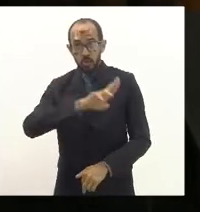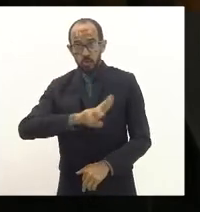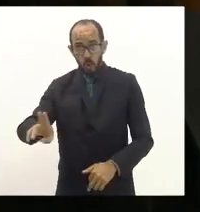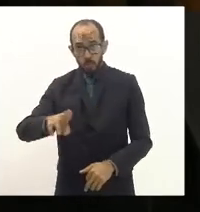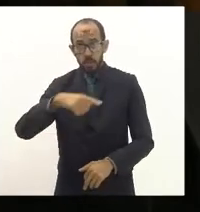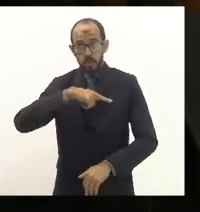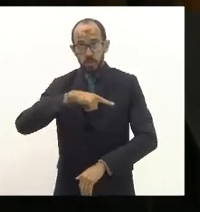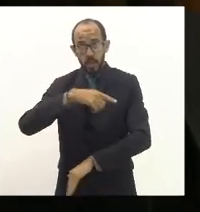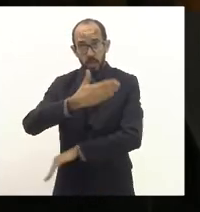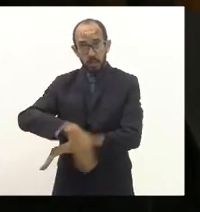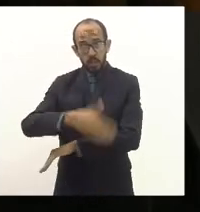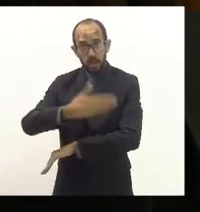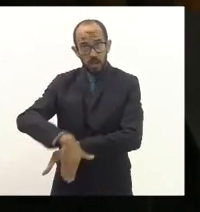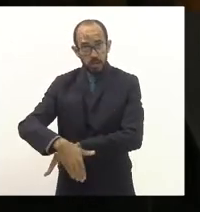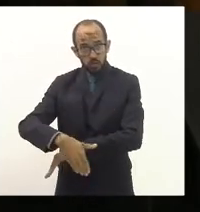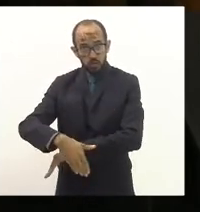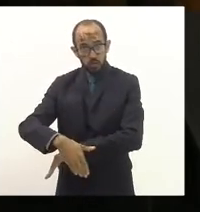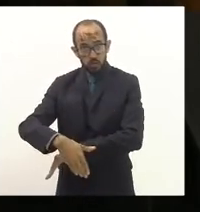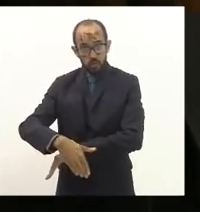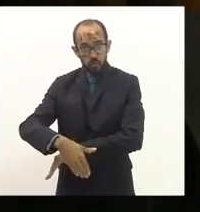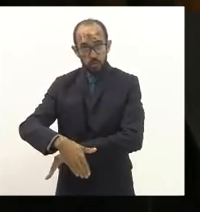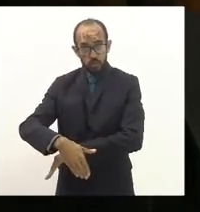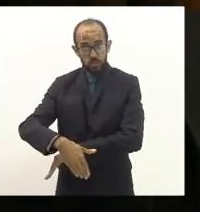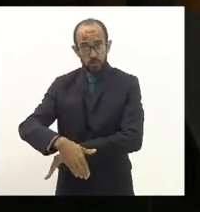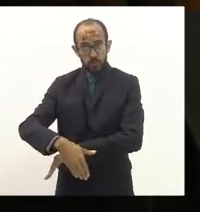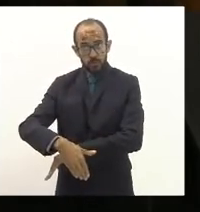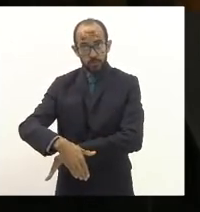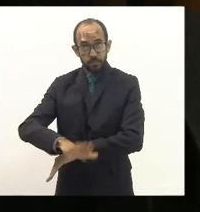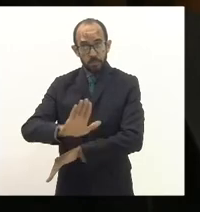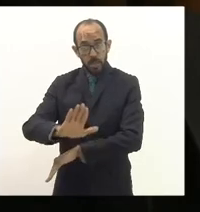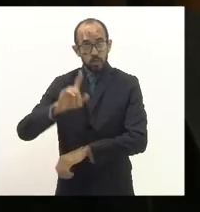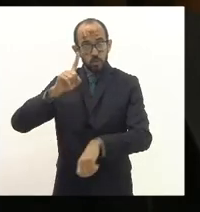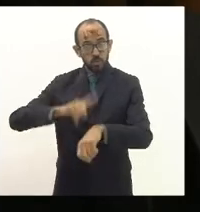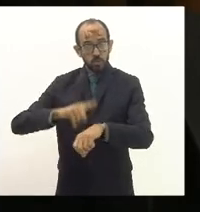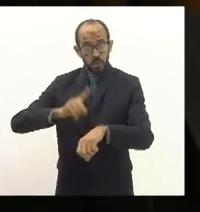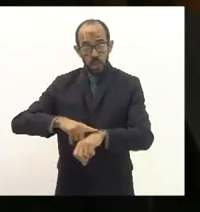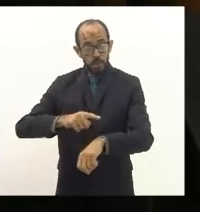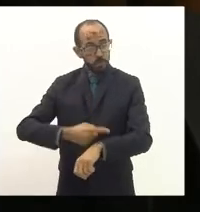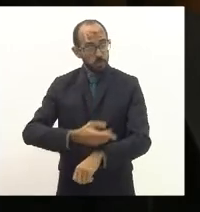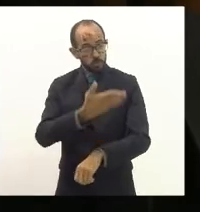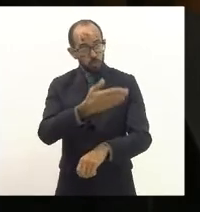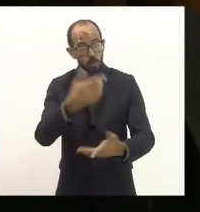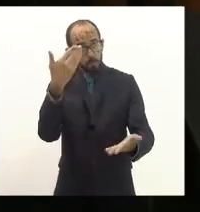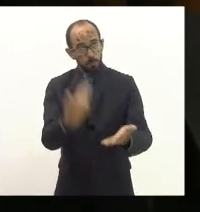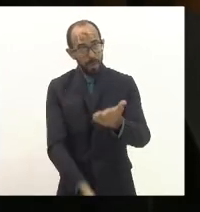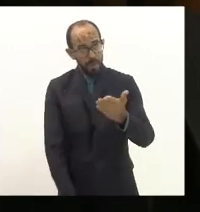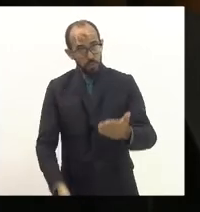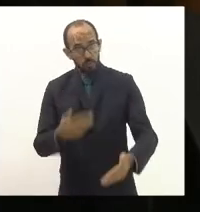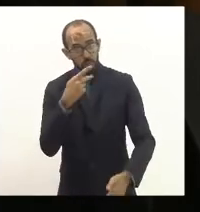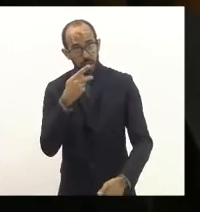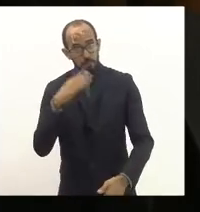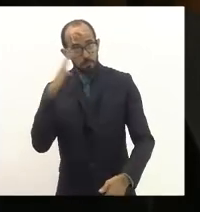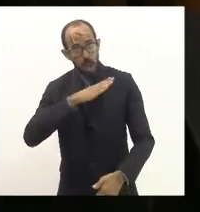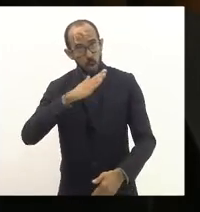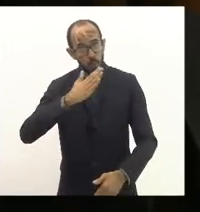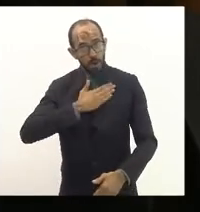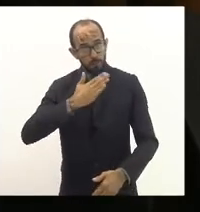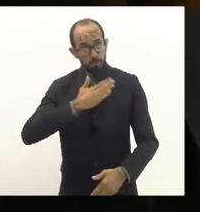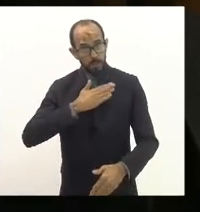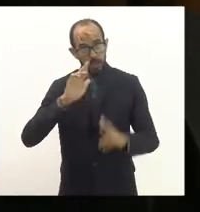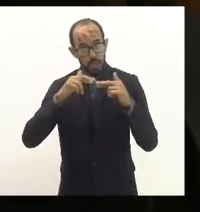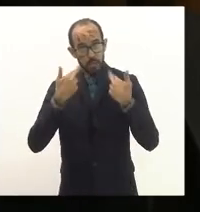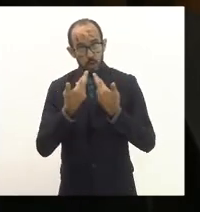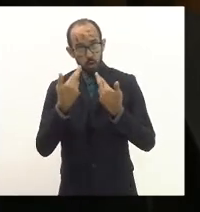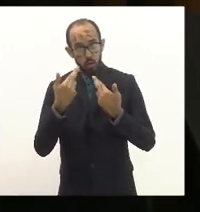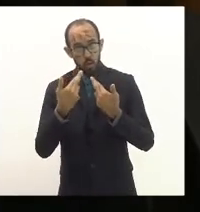tem endereço. Agora, o tempo que o senhor perde falando mal de mim nas suas reuniões